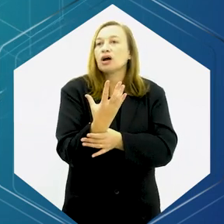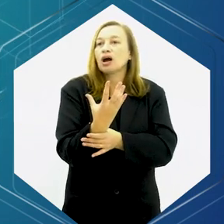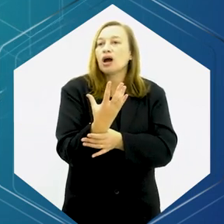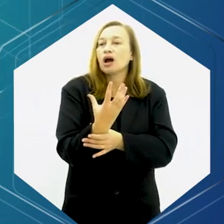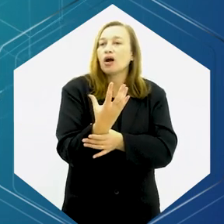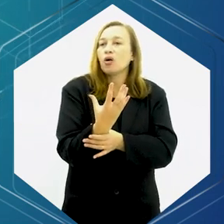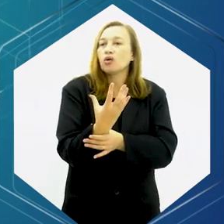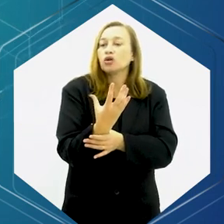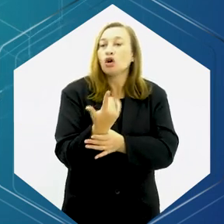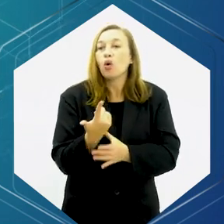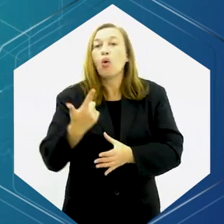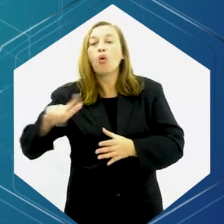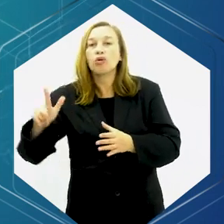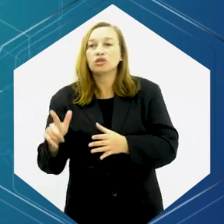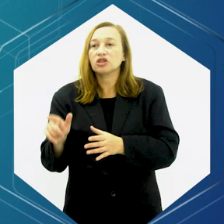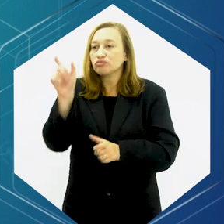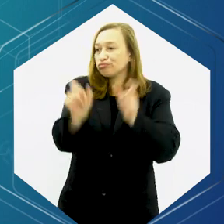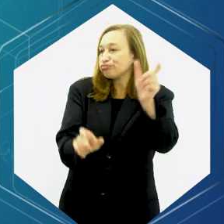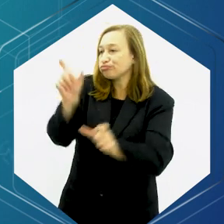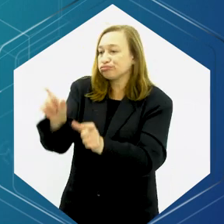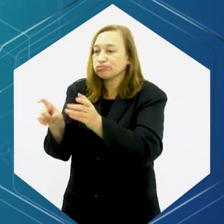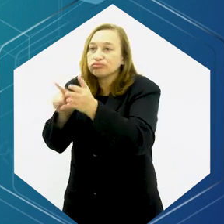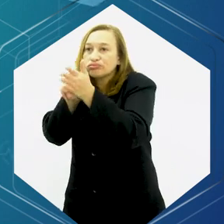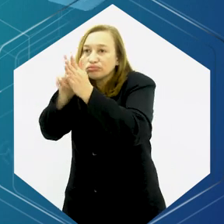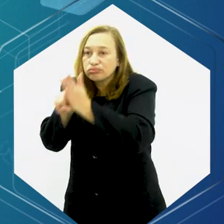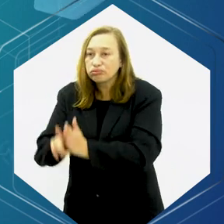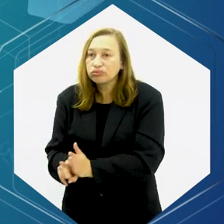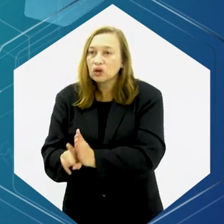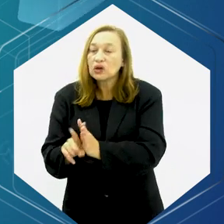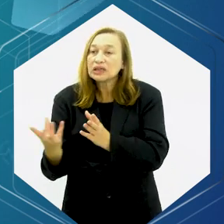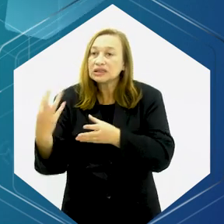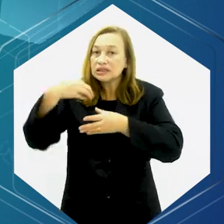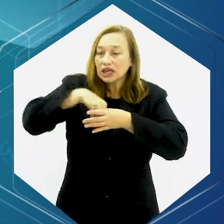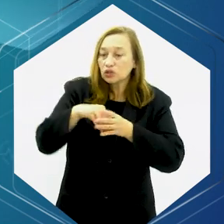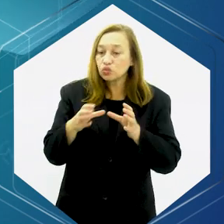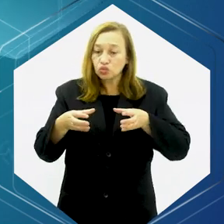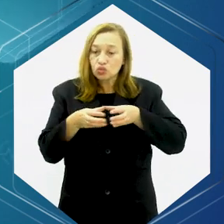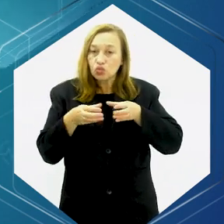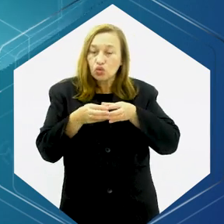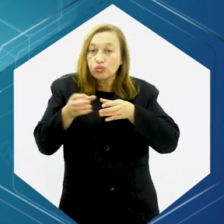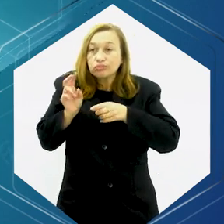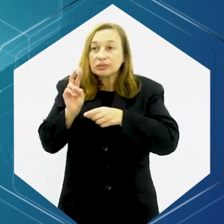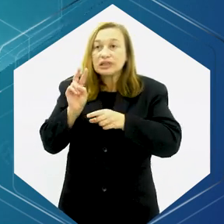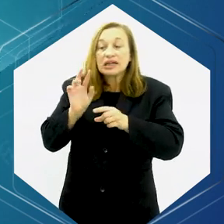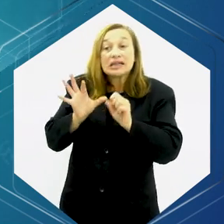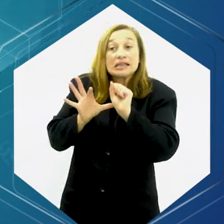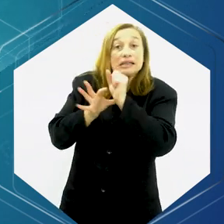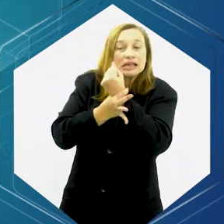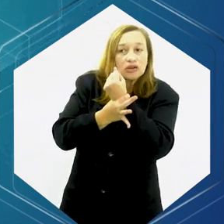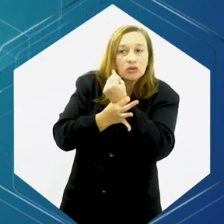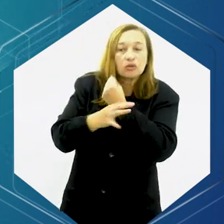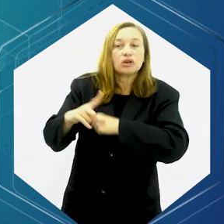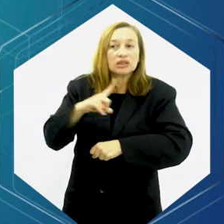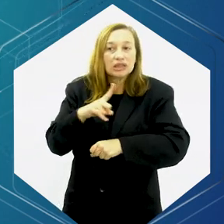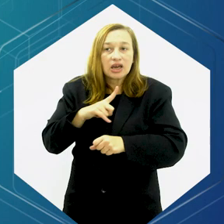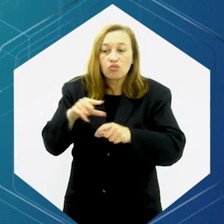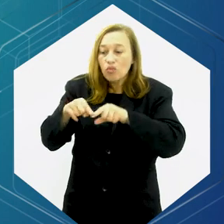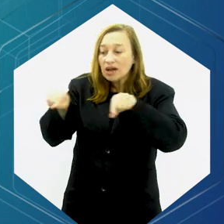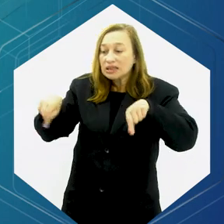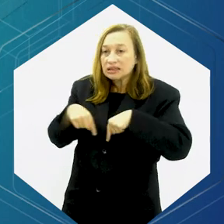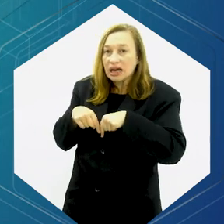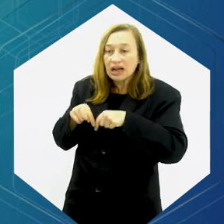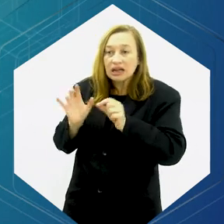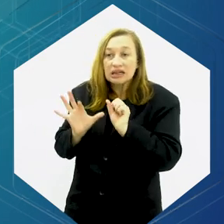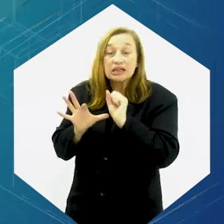por H outros pesquisadores né dentro de um ambiente seguro né que a gente chama aqui a gente tem uma sala